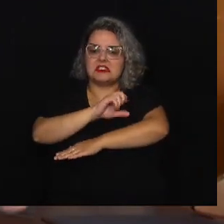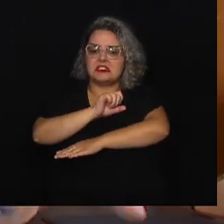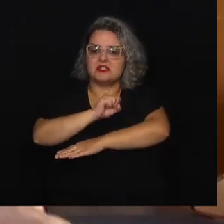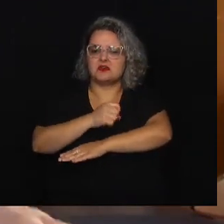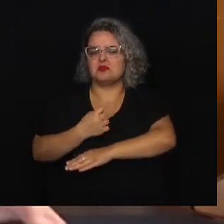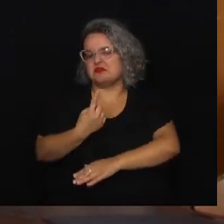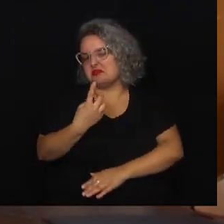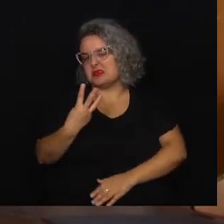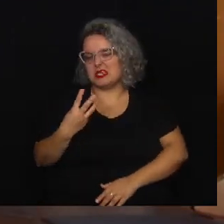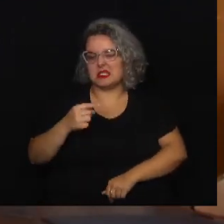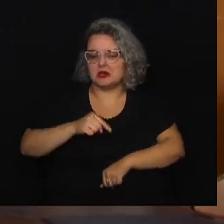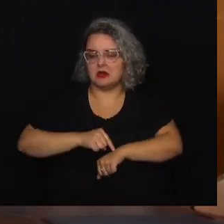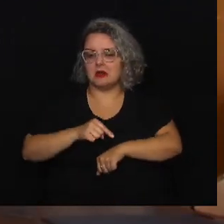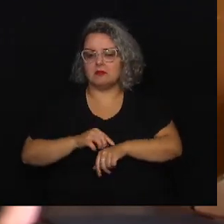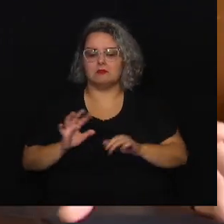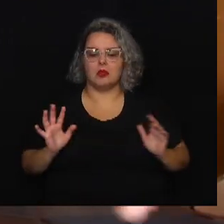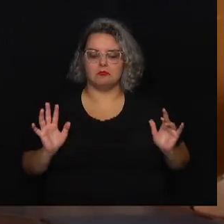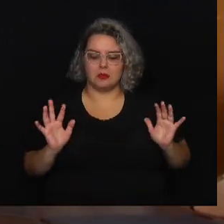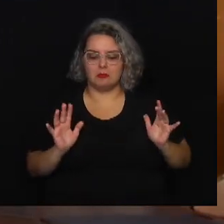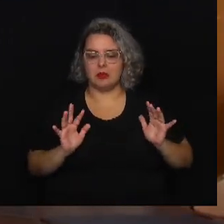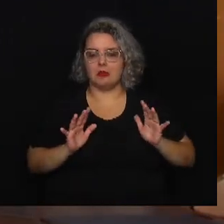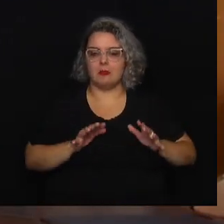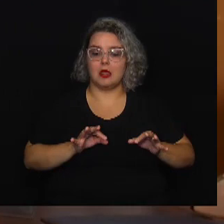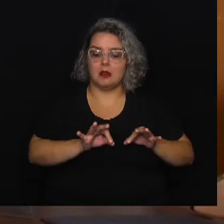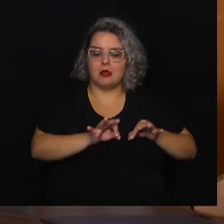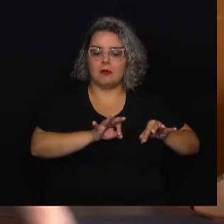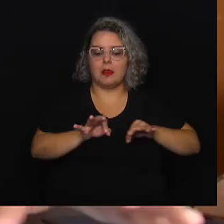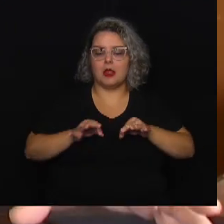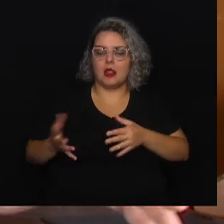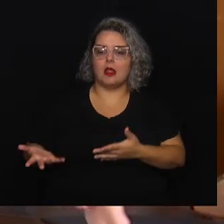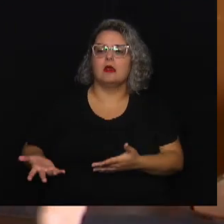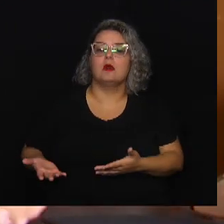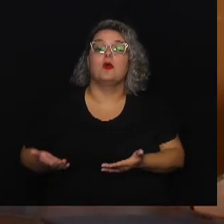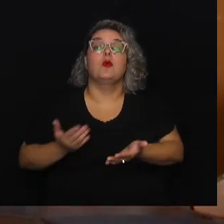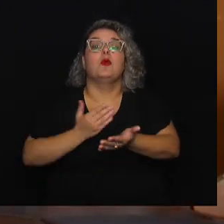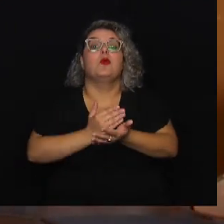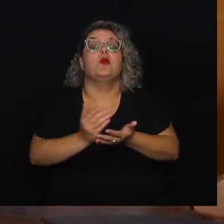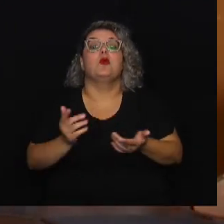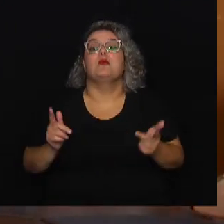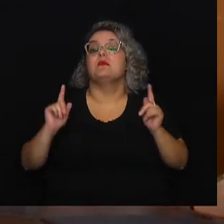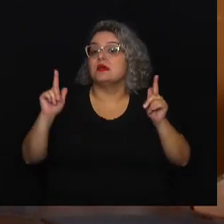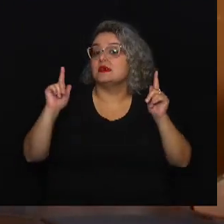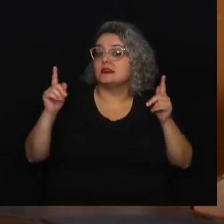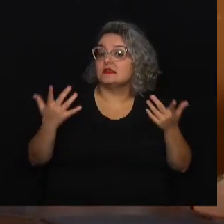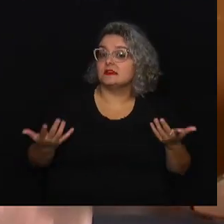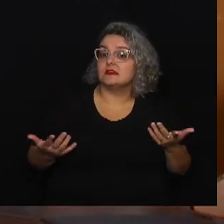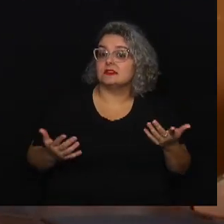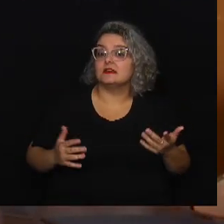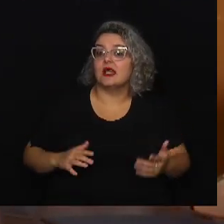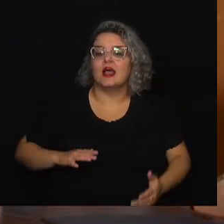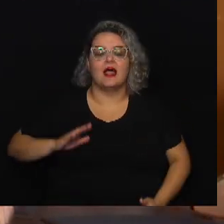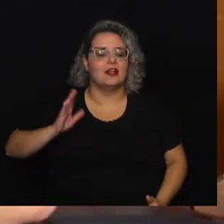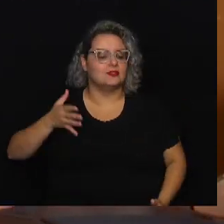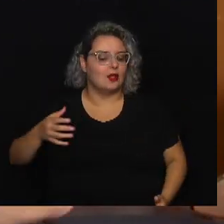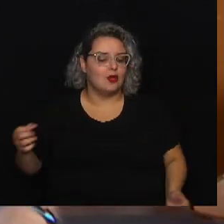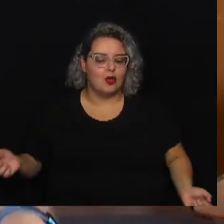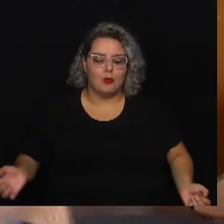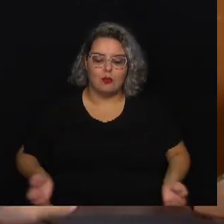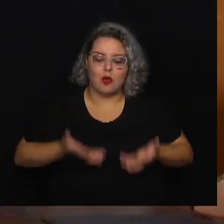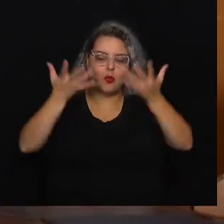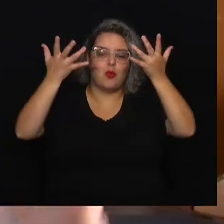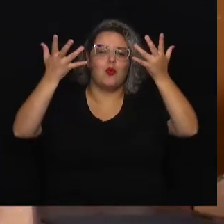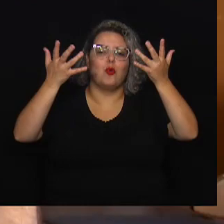gente já começa a se concentrar, começa a se preparar, começa a se divertir. Daqui a pouco aquilo pega fogo e